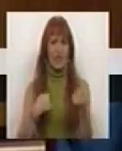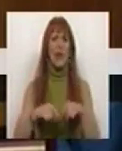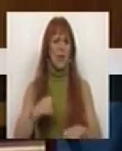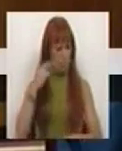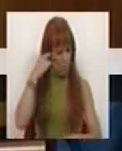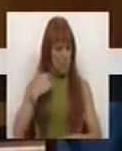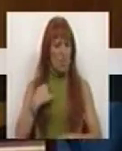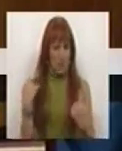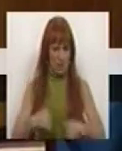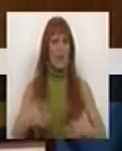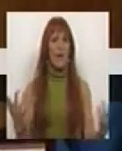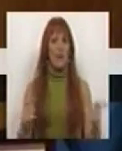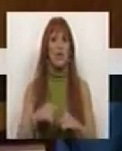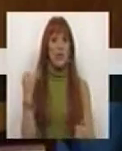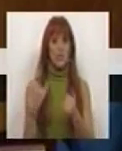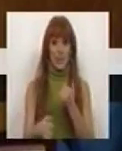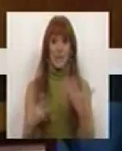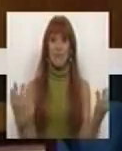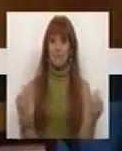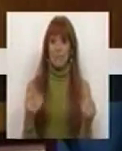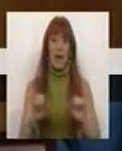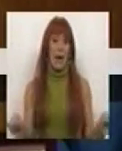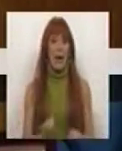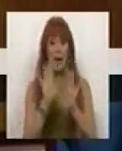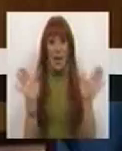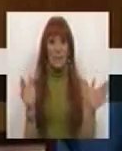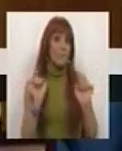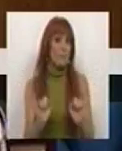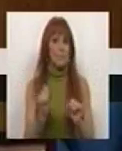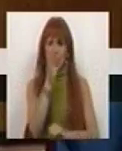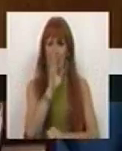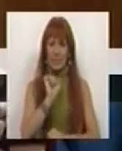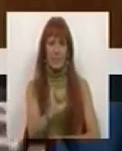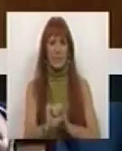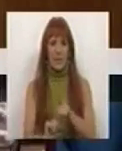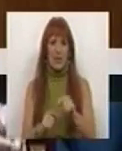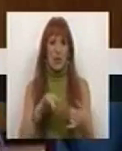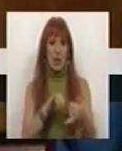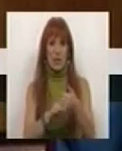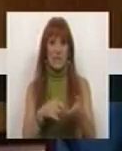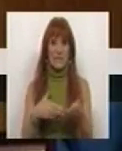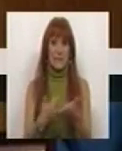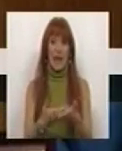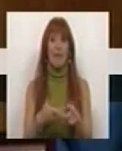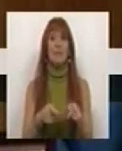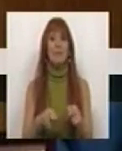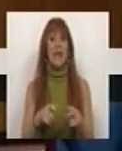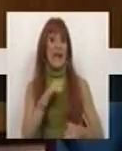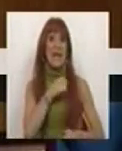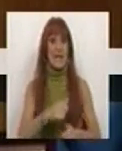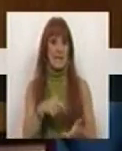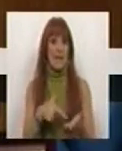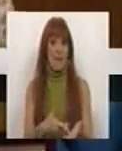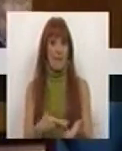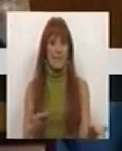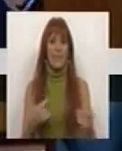estamos bem cientes dos riscos, obviamente, da execução desta concessão e desta licença. E,